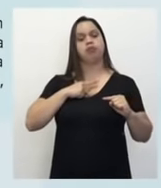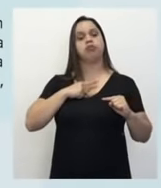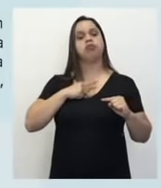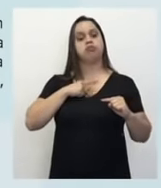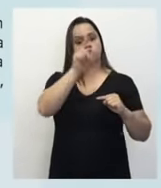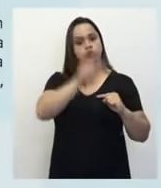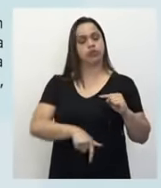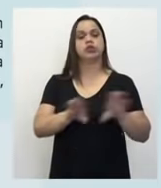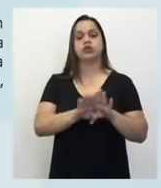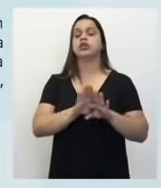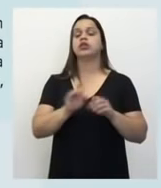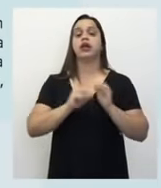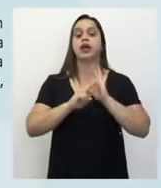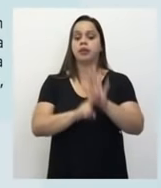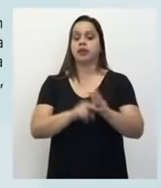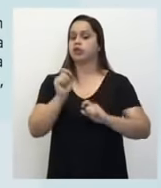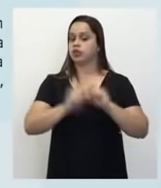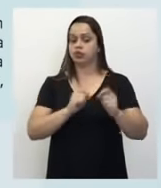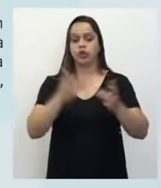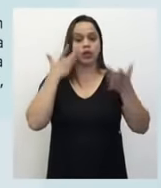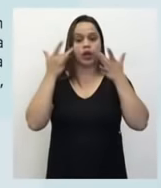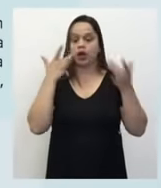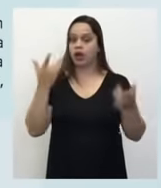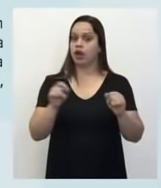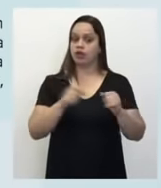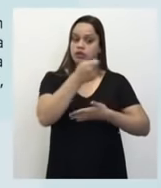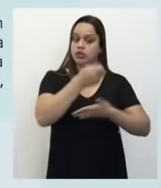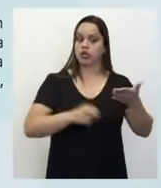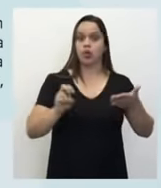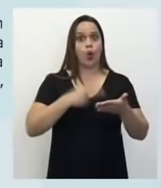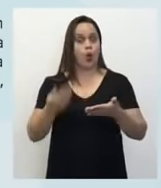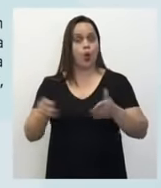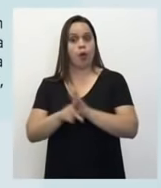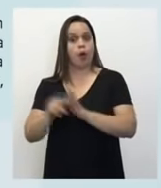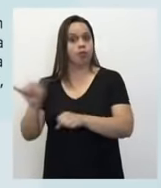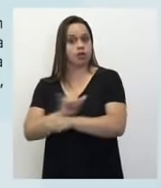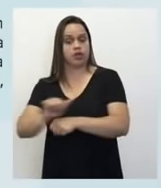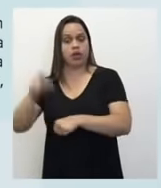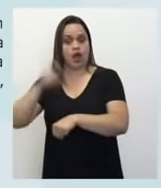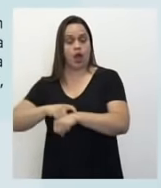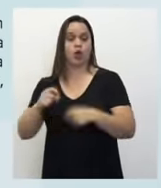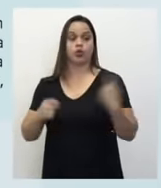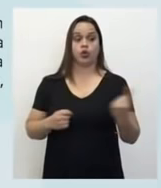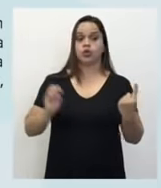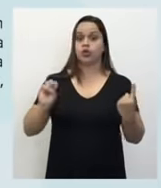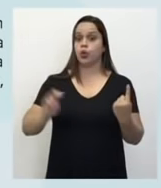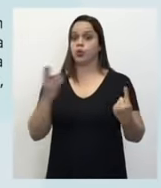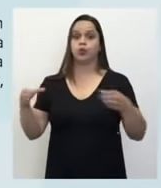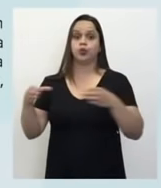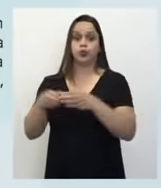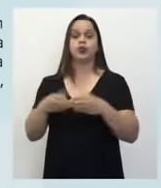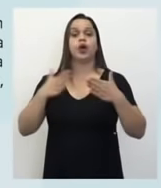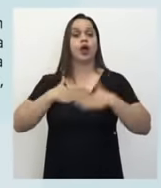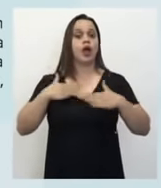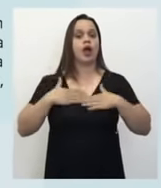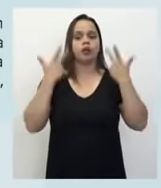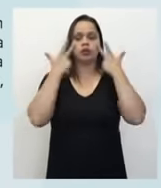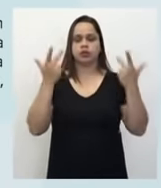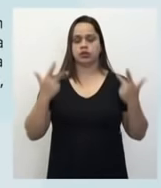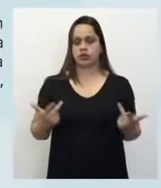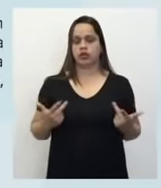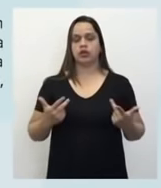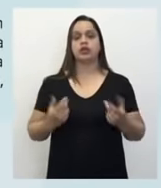uma ação dramática baseada em textos ou improvisada, individual ou coletivamente, com calma e naturalidade,